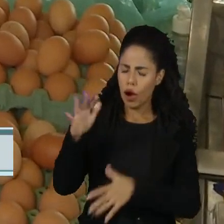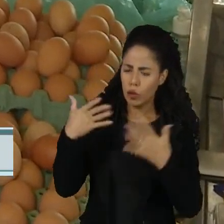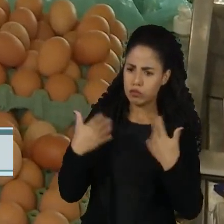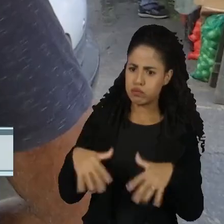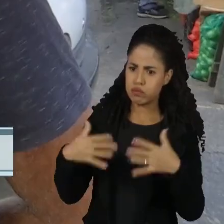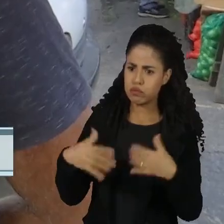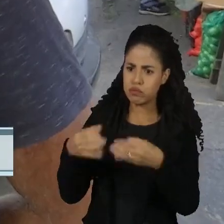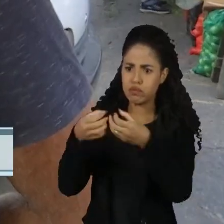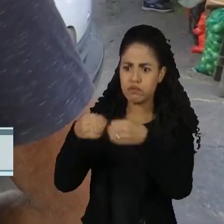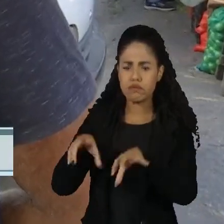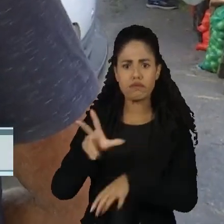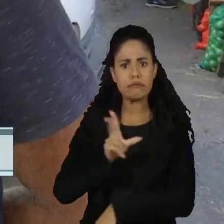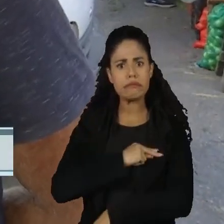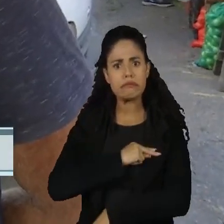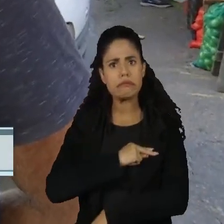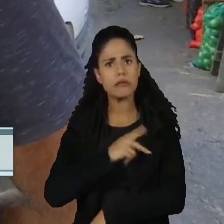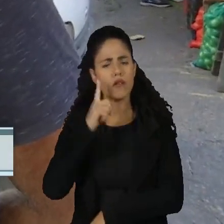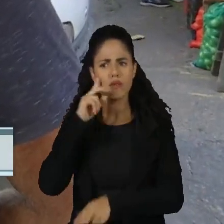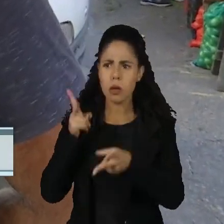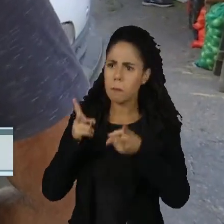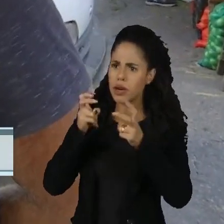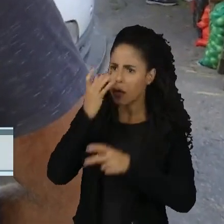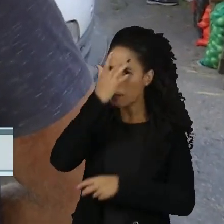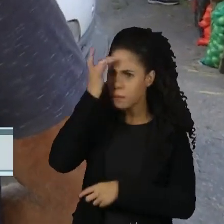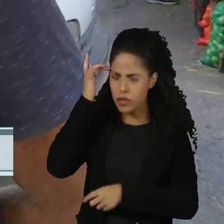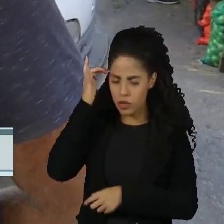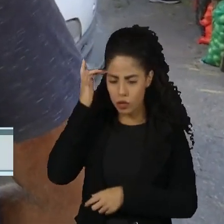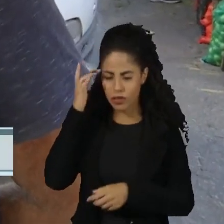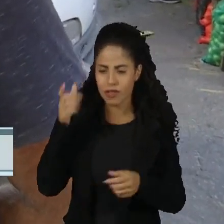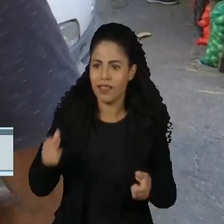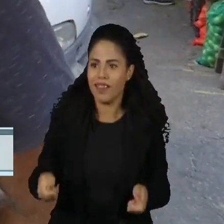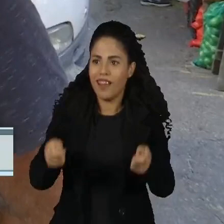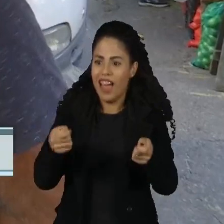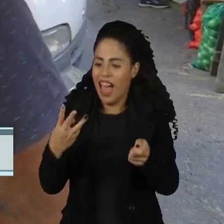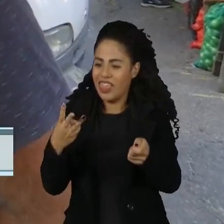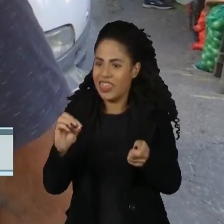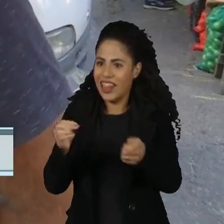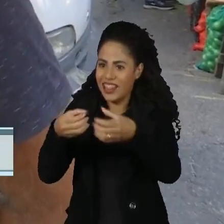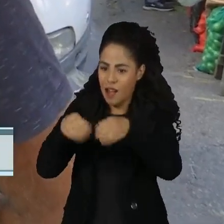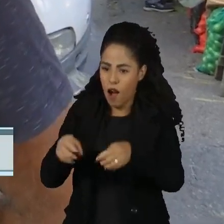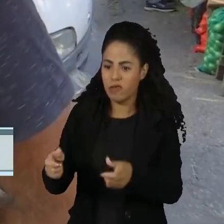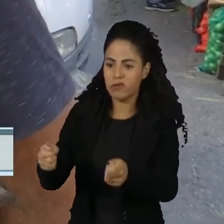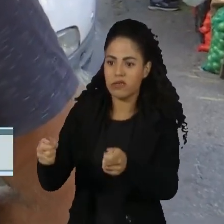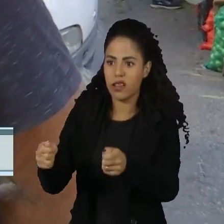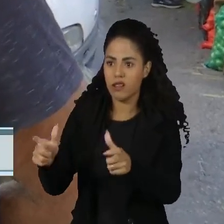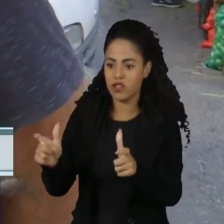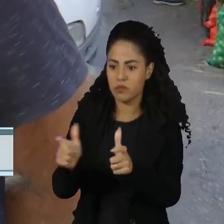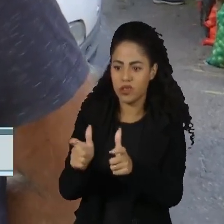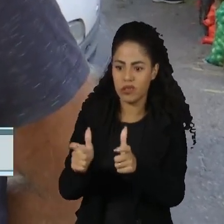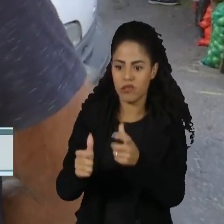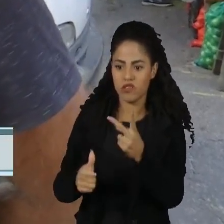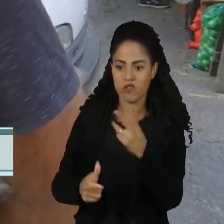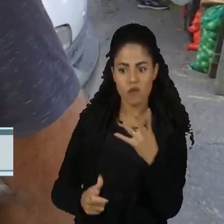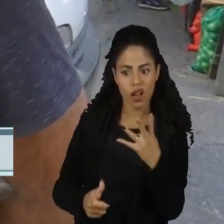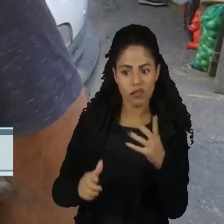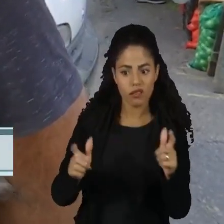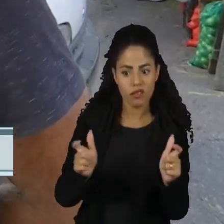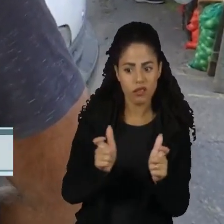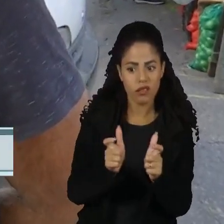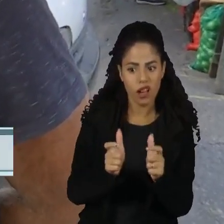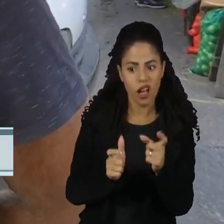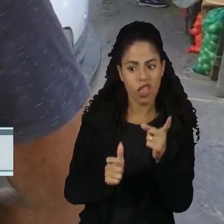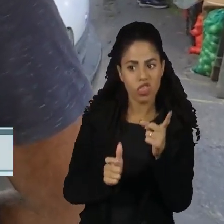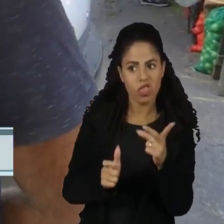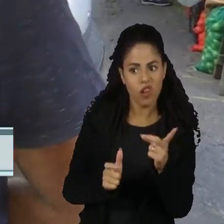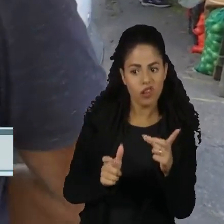tão alto. Você percebe que pessoas que levavam 30 ovos passaram a levar 24, pessoas que levavam 24, uma dúzia e